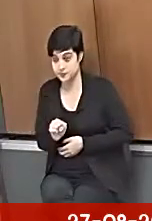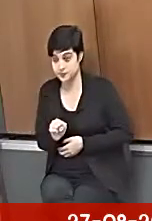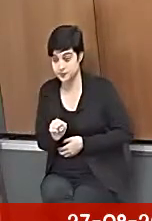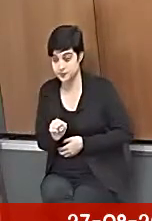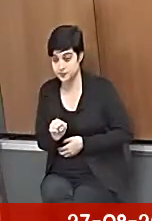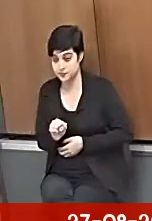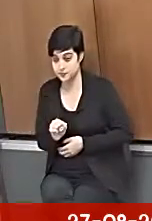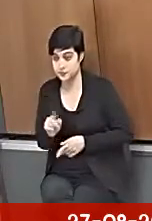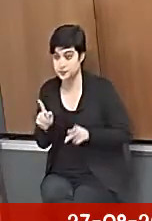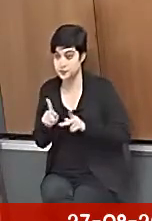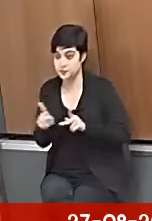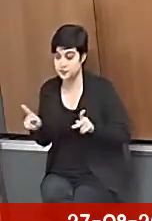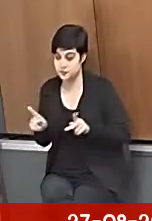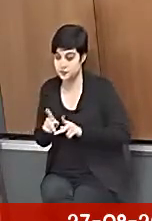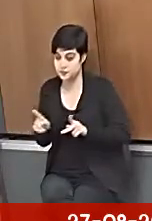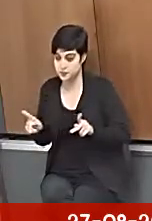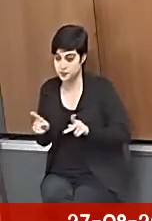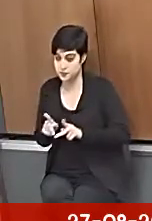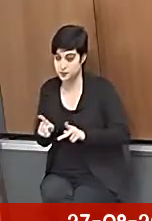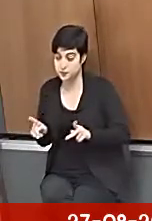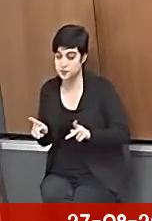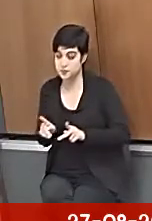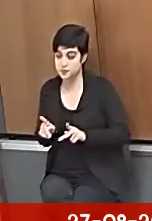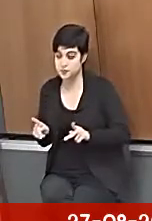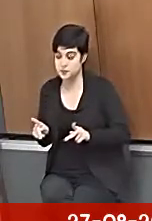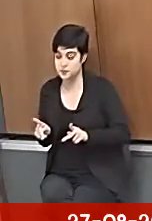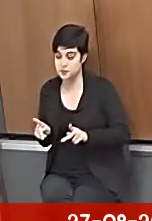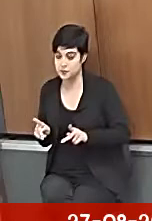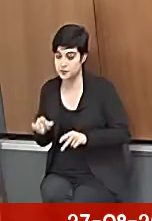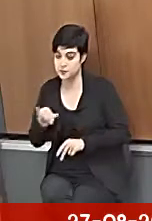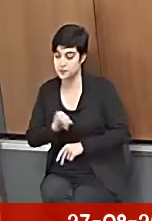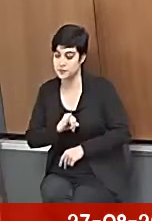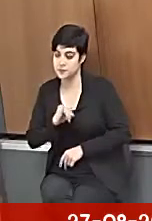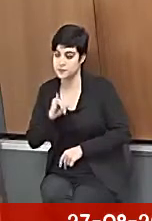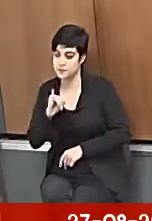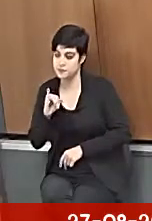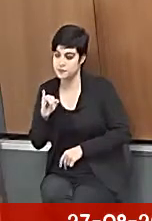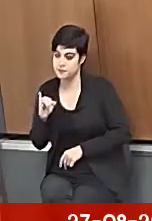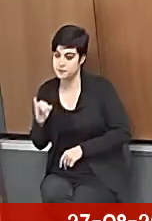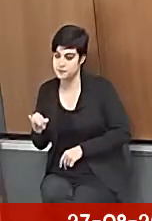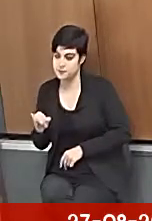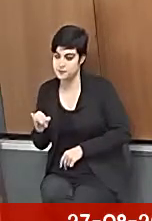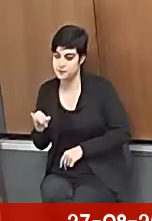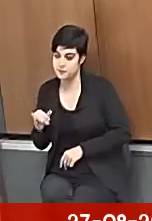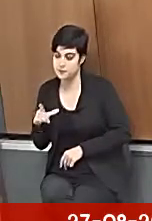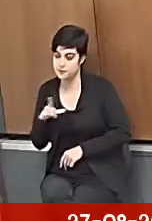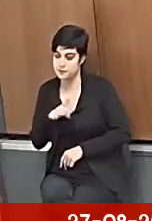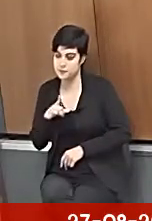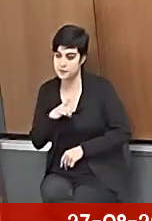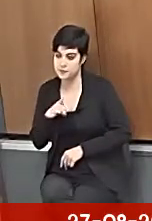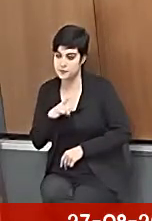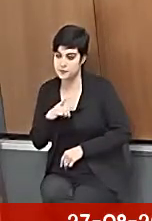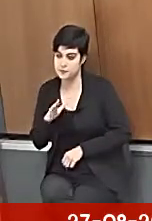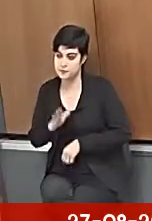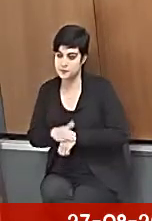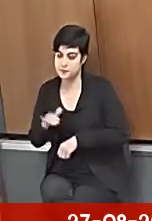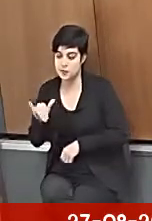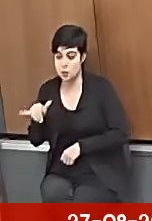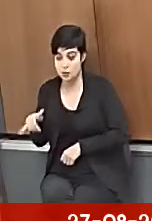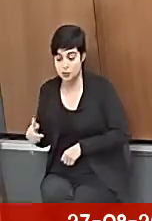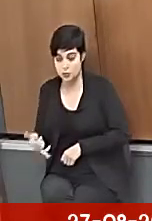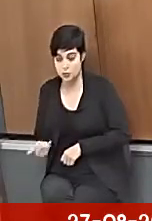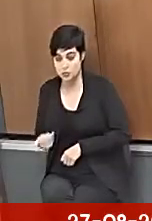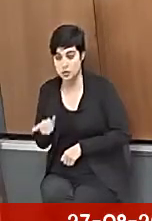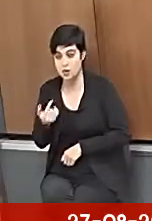fez o pleito entendeu se você está mais umas abas eu chego